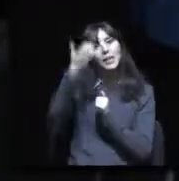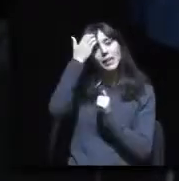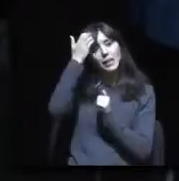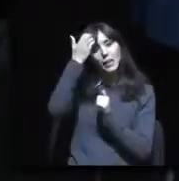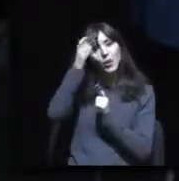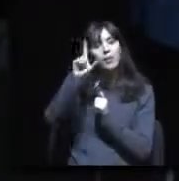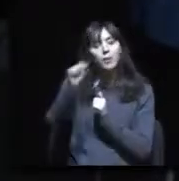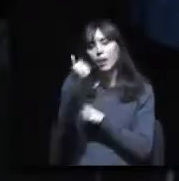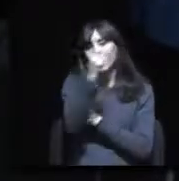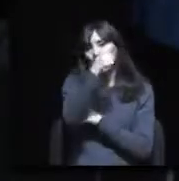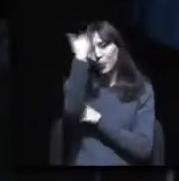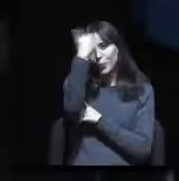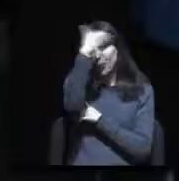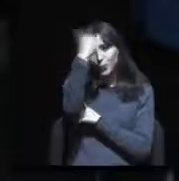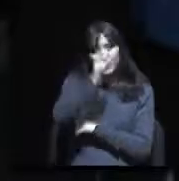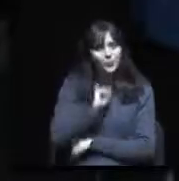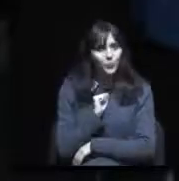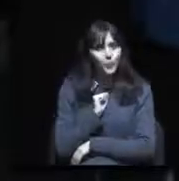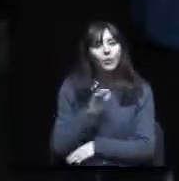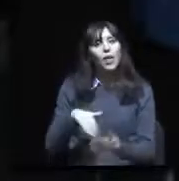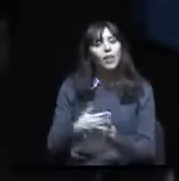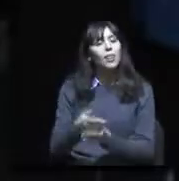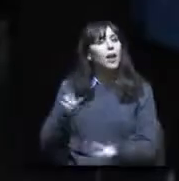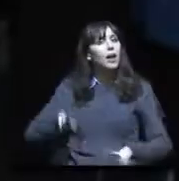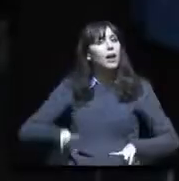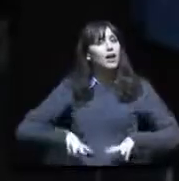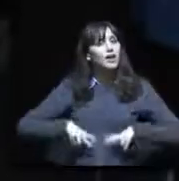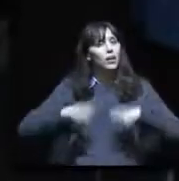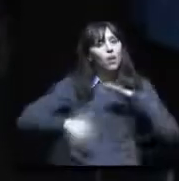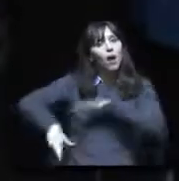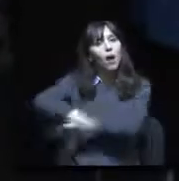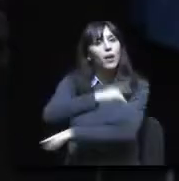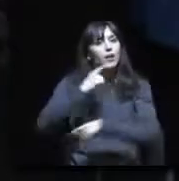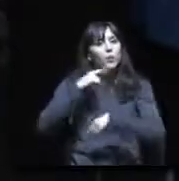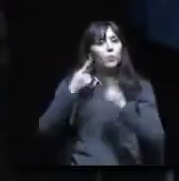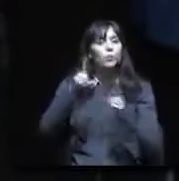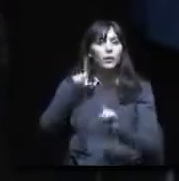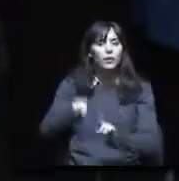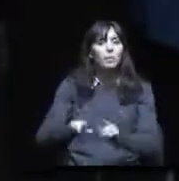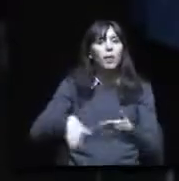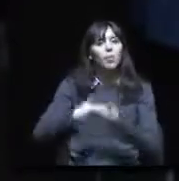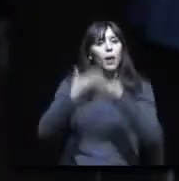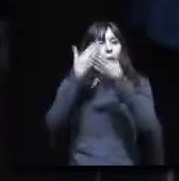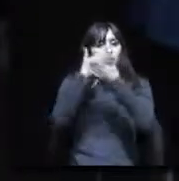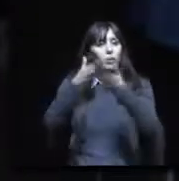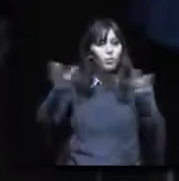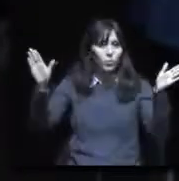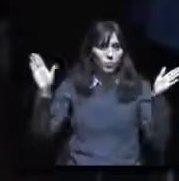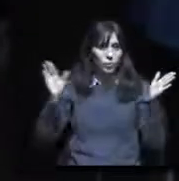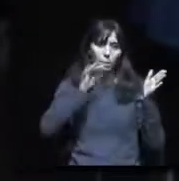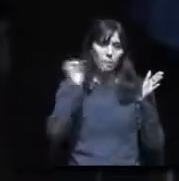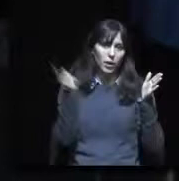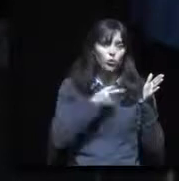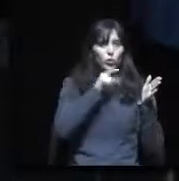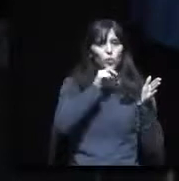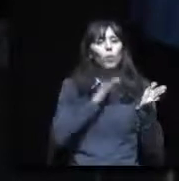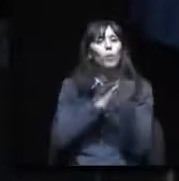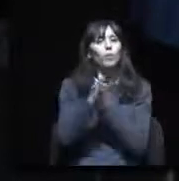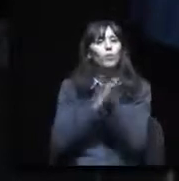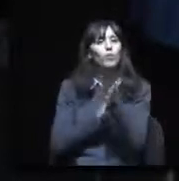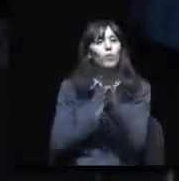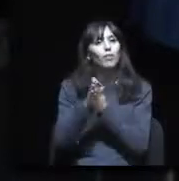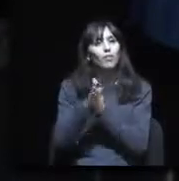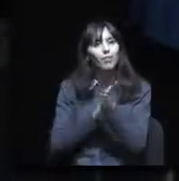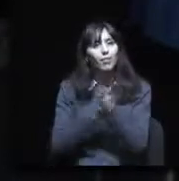intelectual e lúdica numa perspectiva de enriquecimento do espaço público e democratizando a modalidade, levando-a para locais